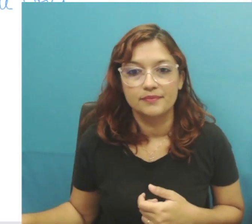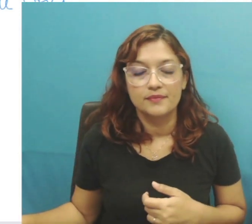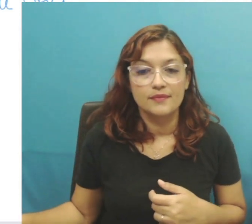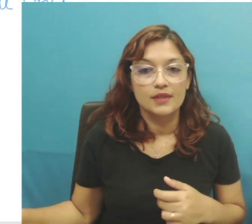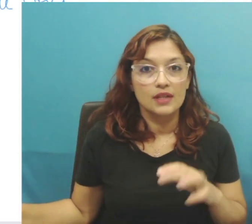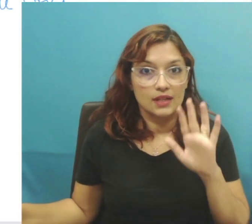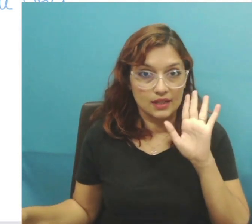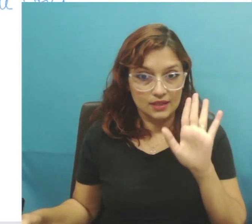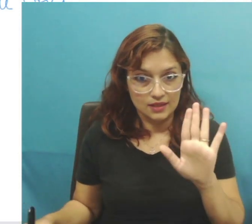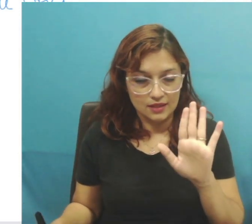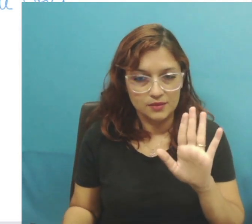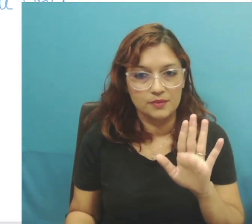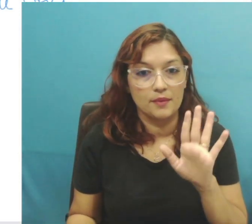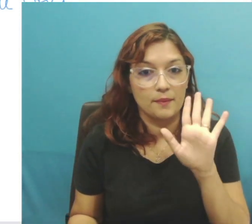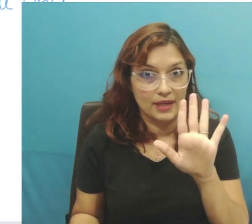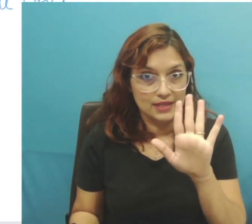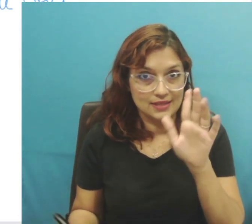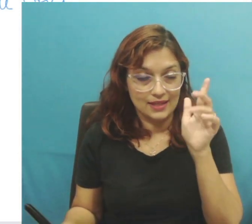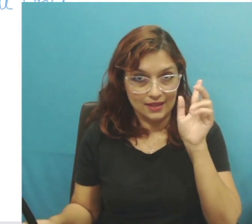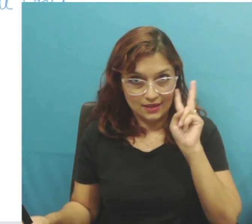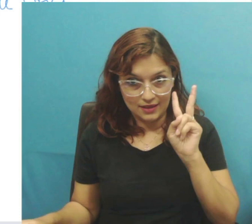acompanhado.